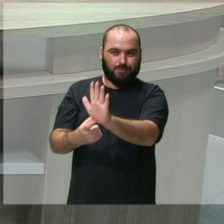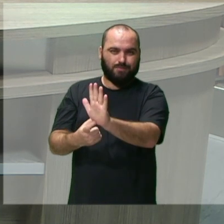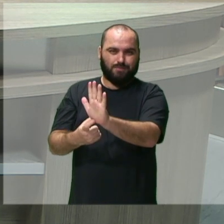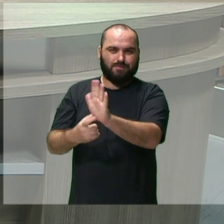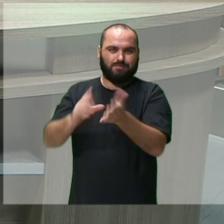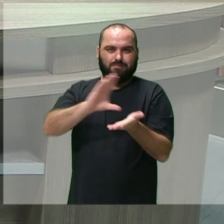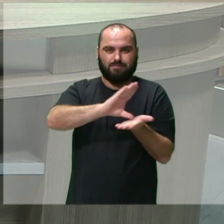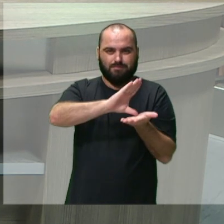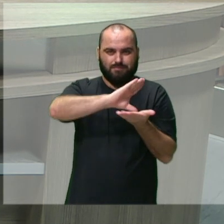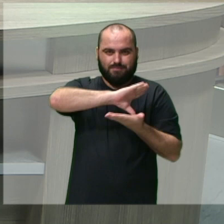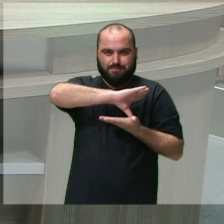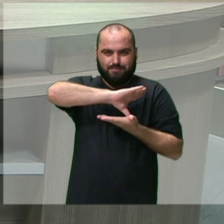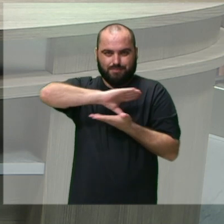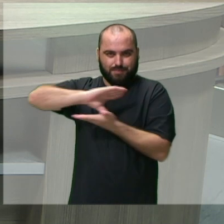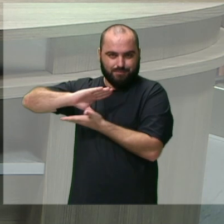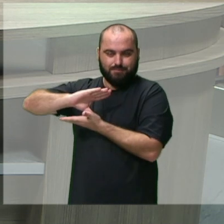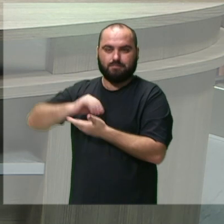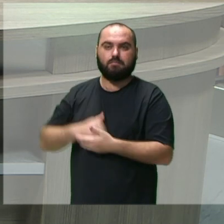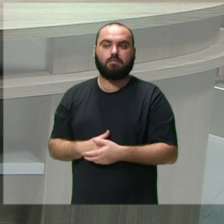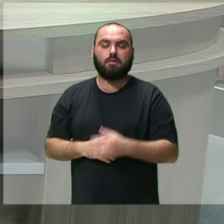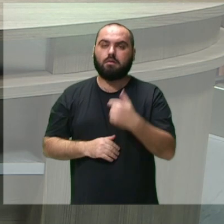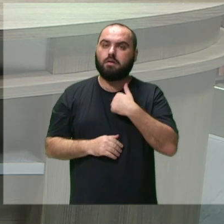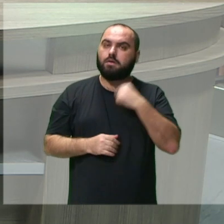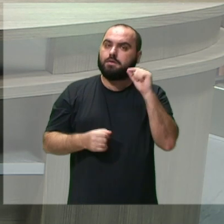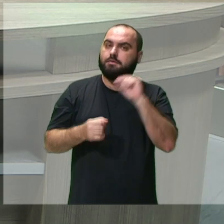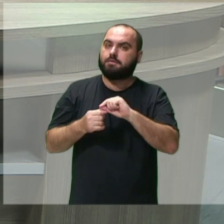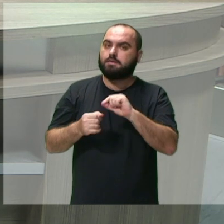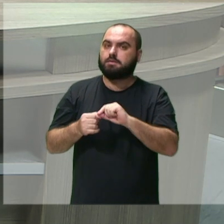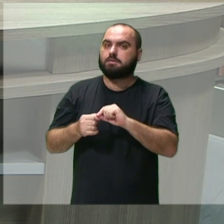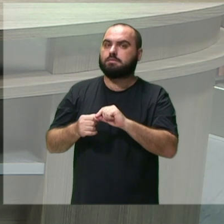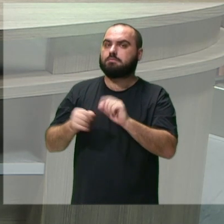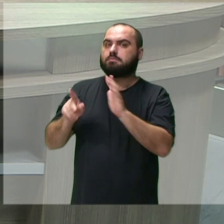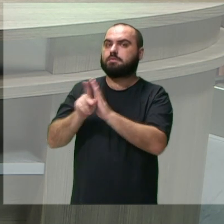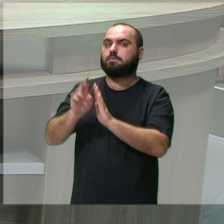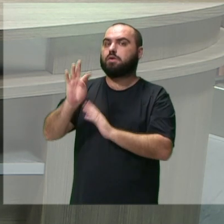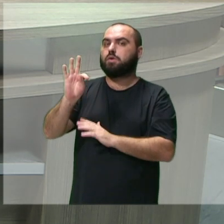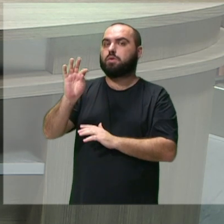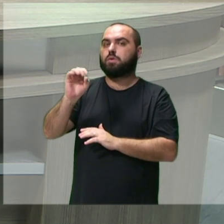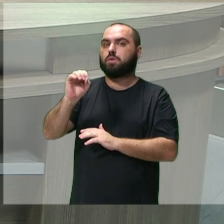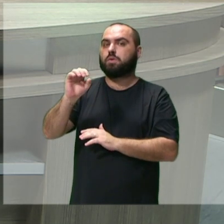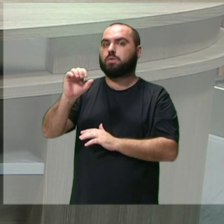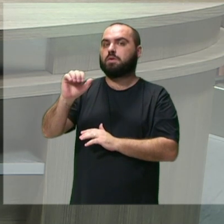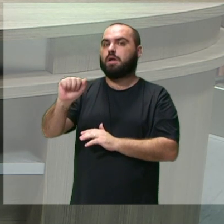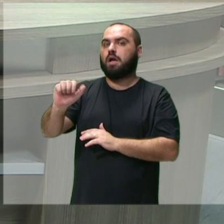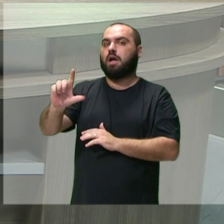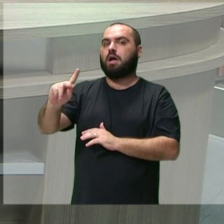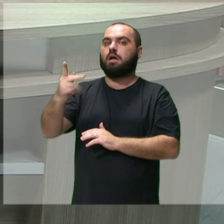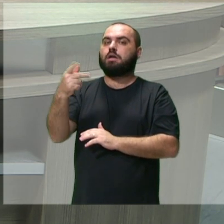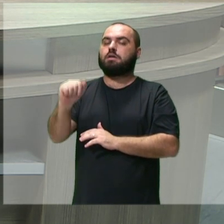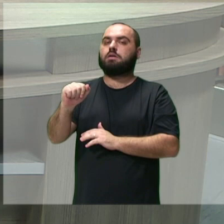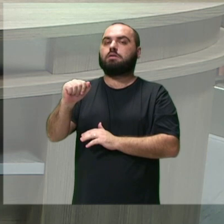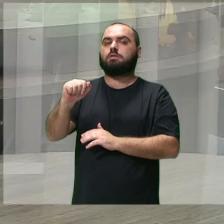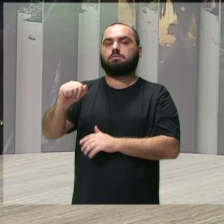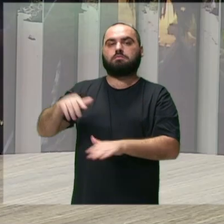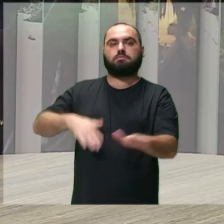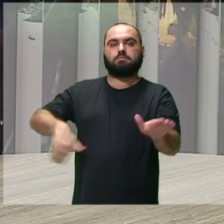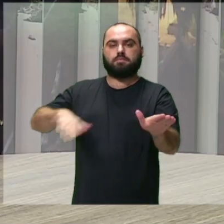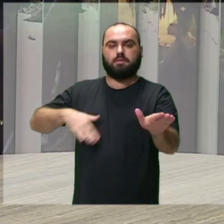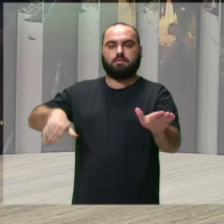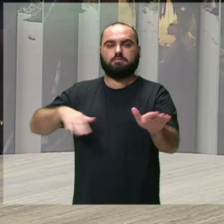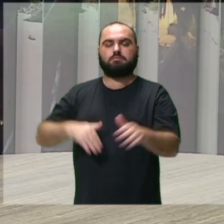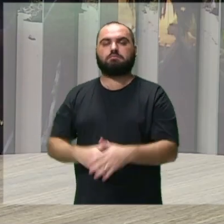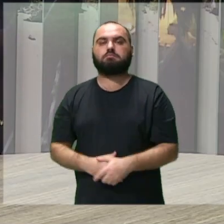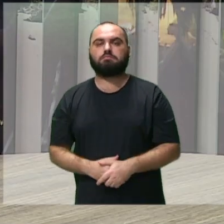regata, eu estou fazendo ela numa toalha de praia. Uma toalha de praia? Uma toalha de praia. Qual é a intenção?